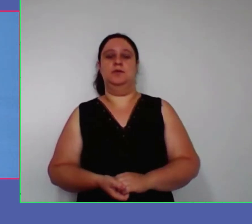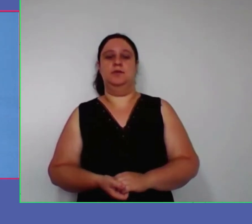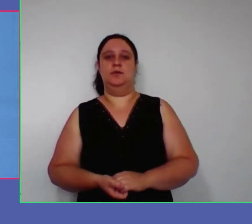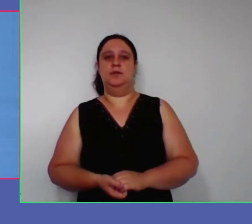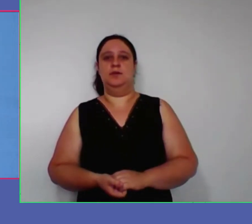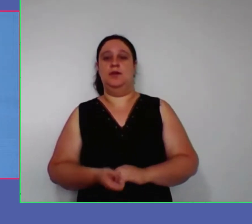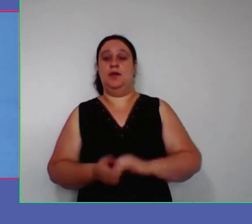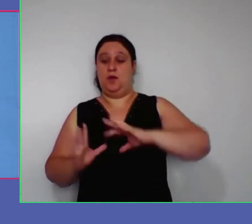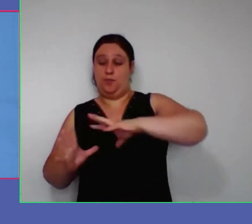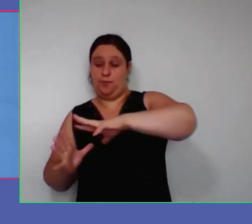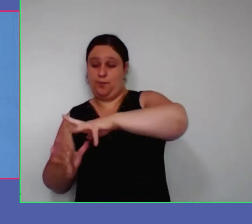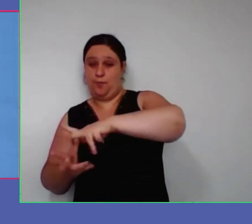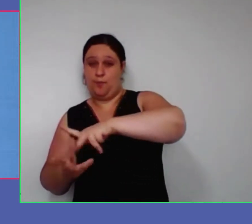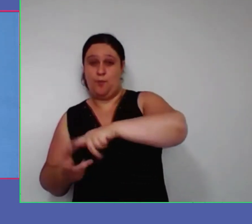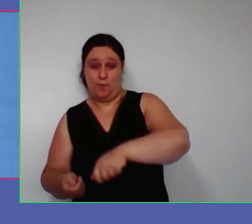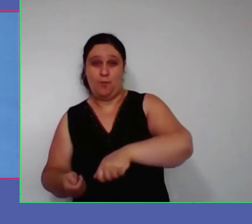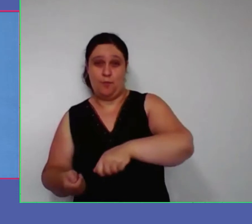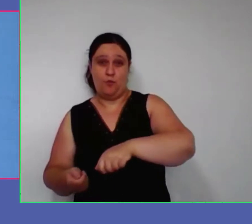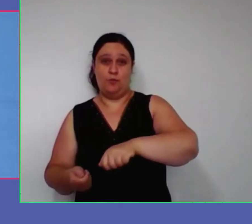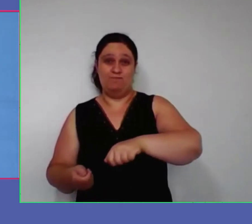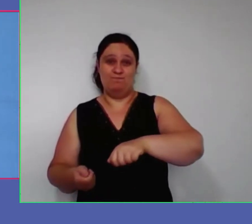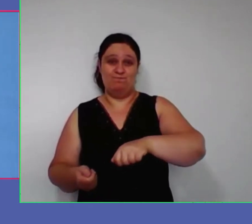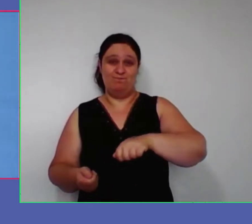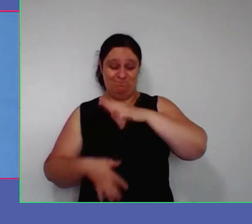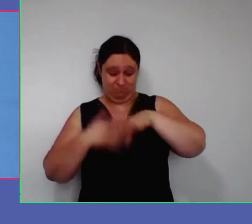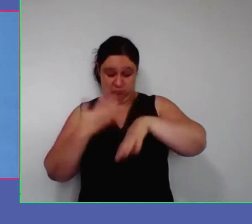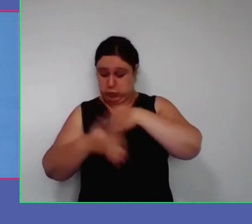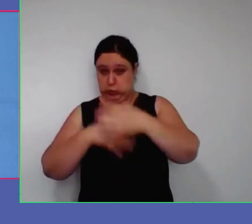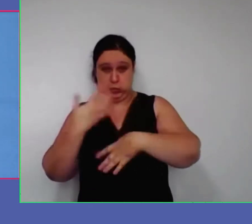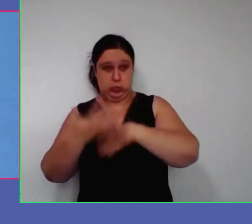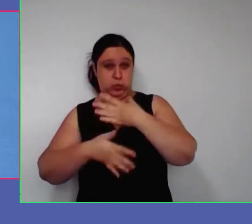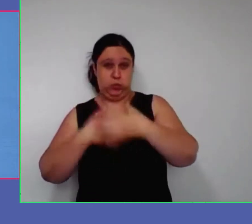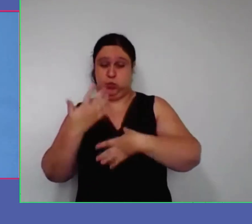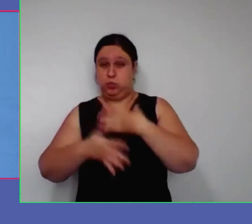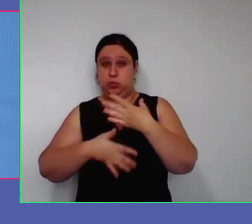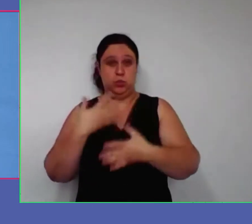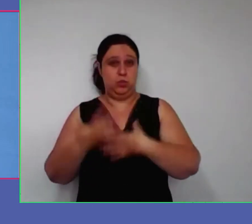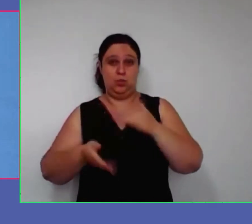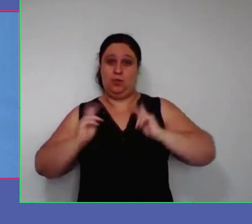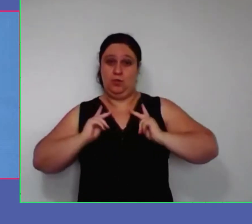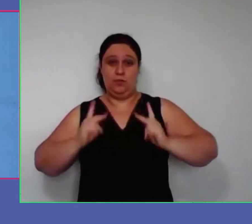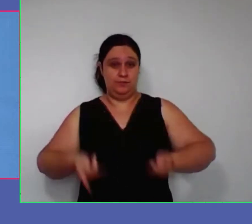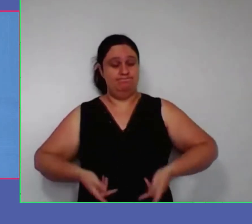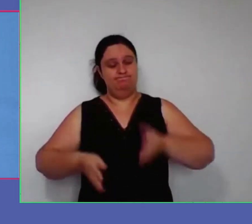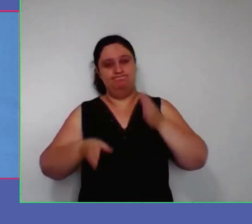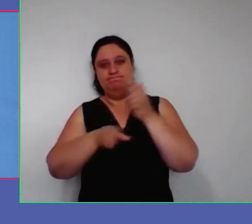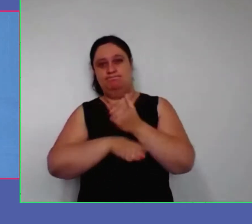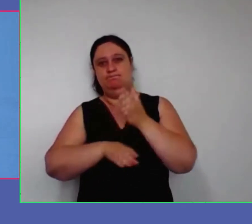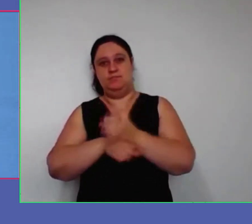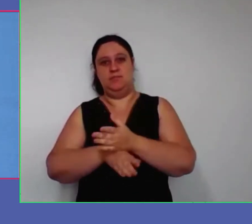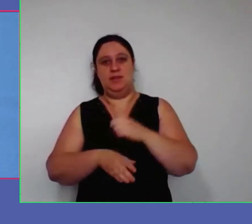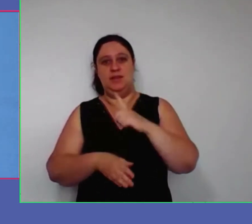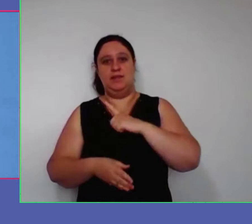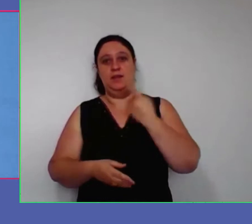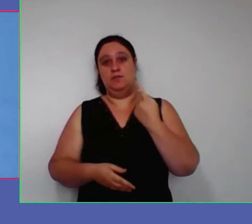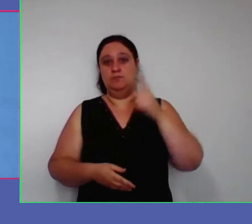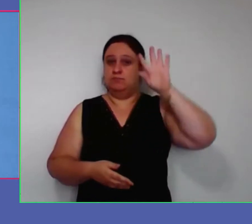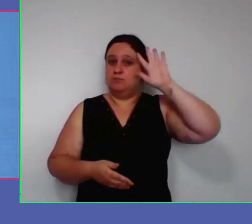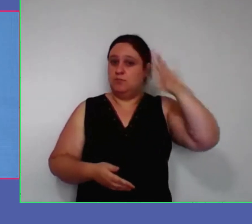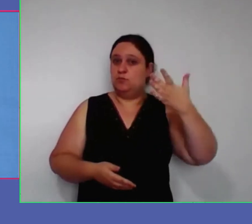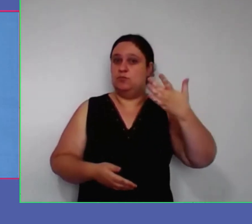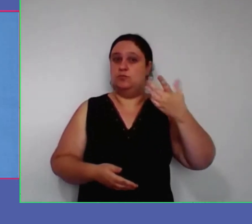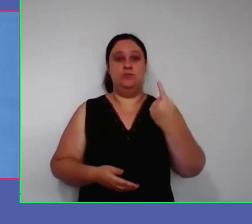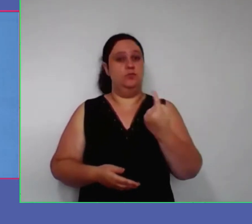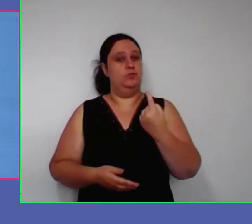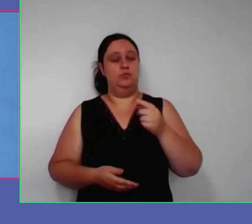a situação caótica em que o homem caiu, só tem uma solução. A única solução, queridos irmãos,